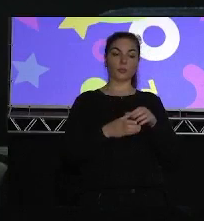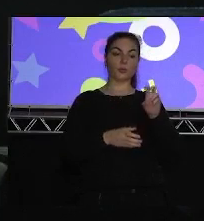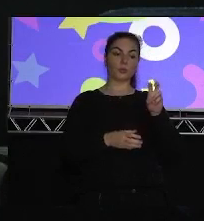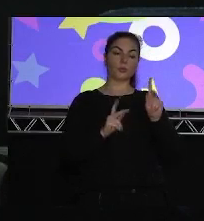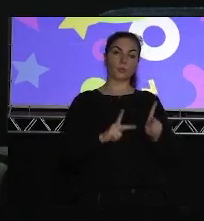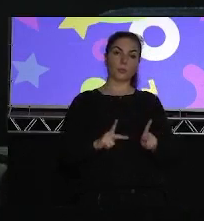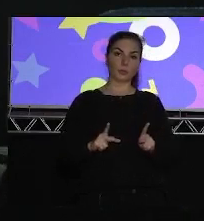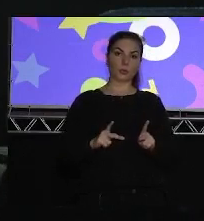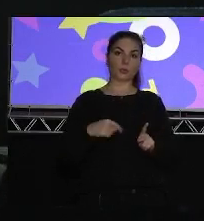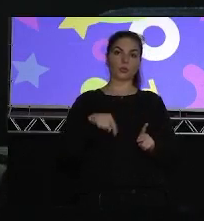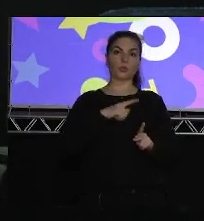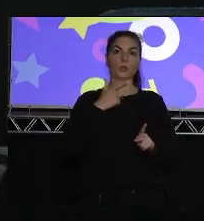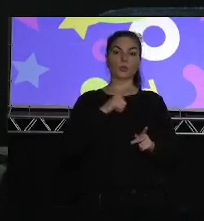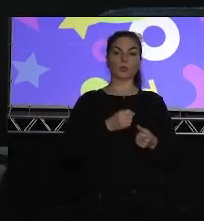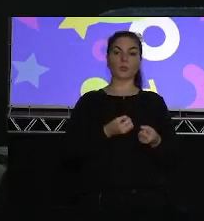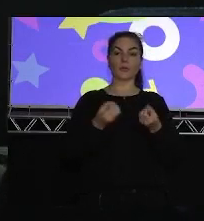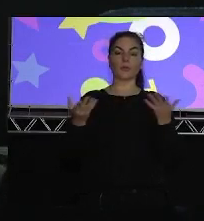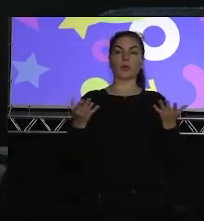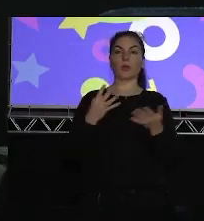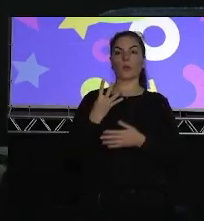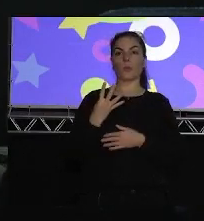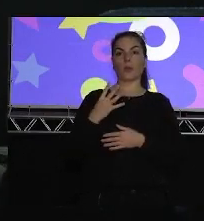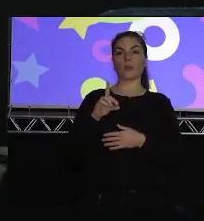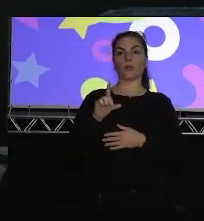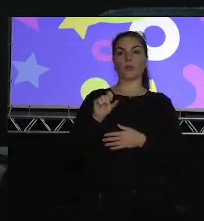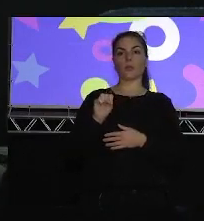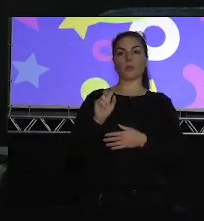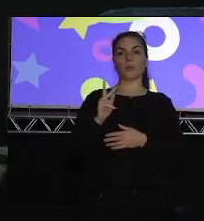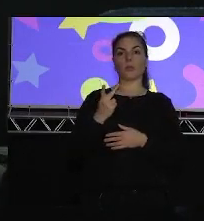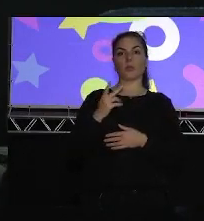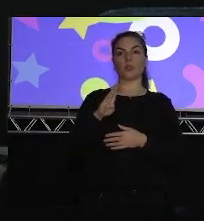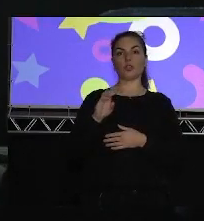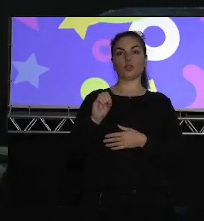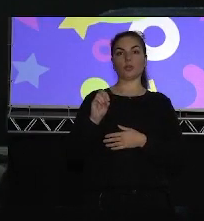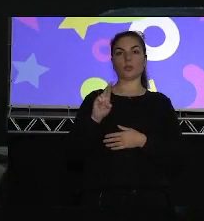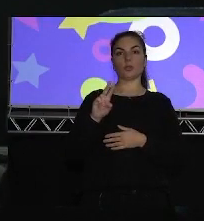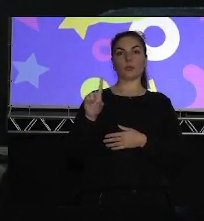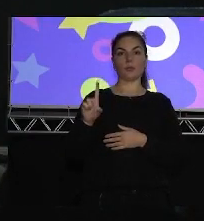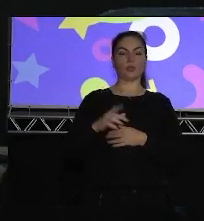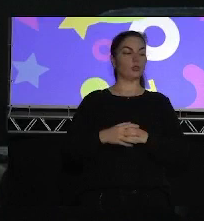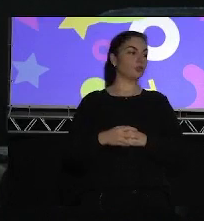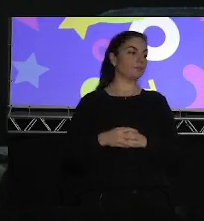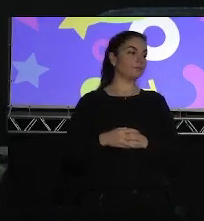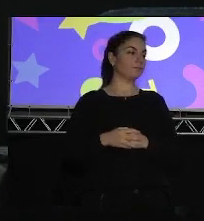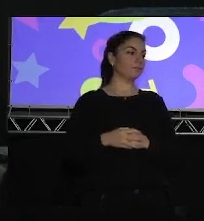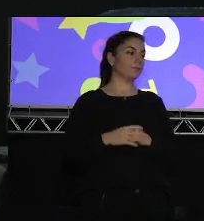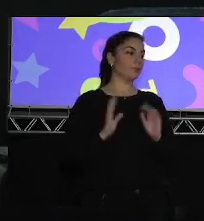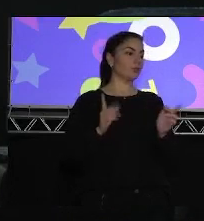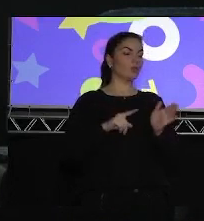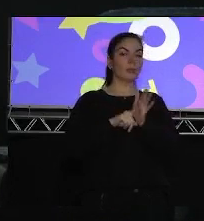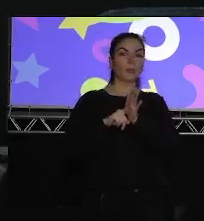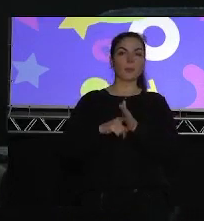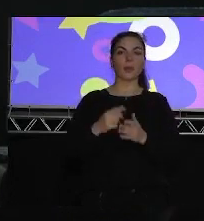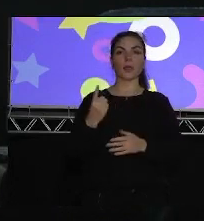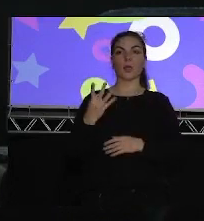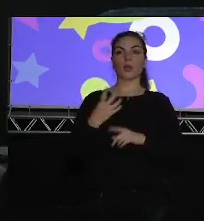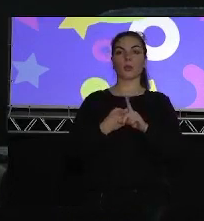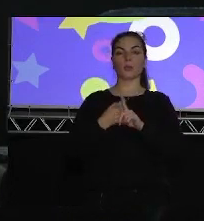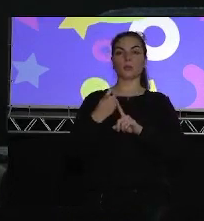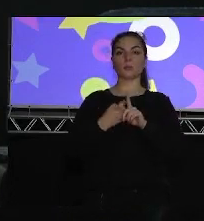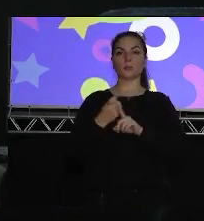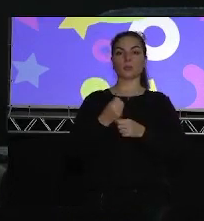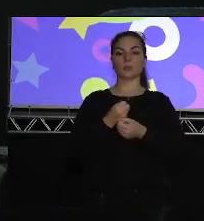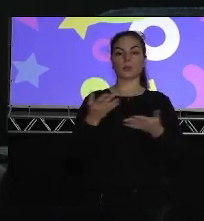gente conseguiu entregar 4 dashboards. Isso aqui é só o caso da Data Analytics. E levamos 14 meses para entregar esses